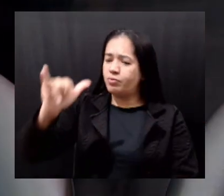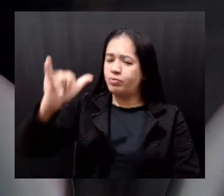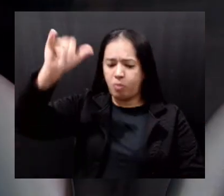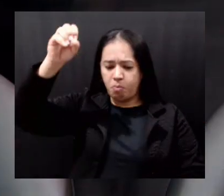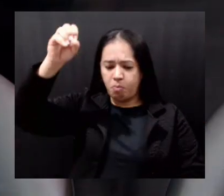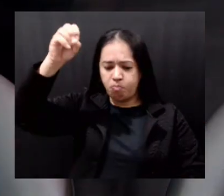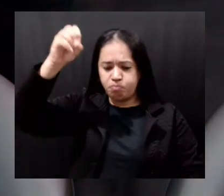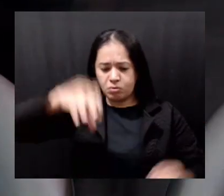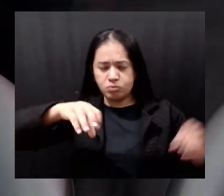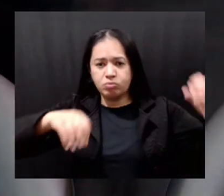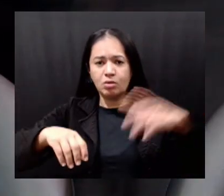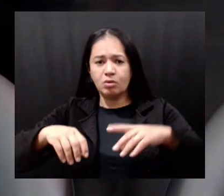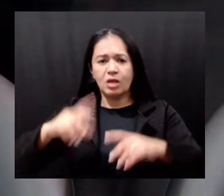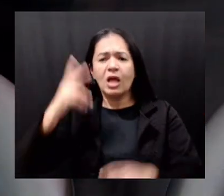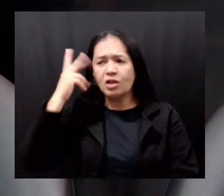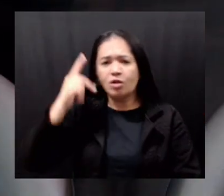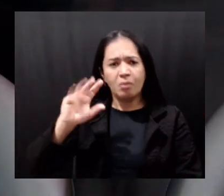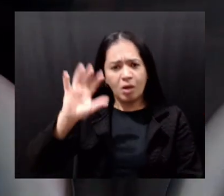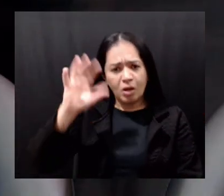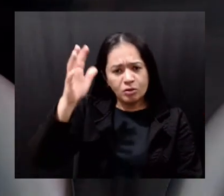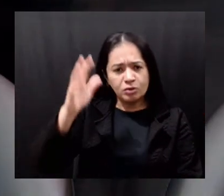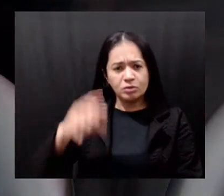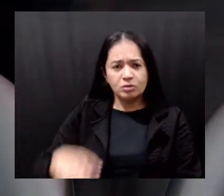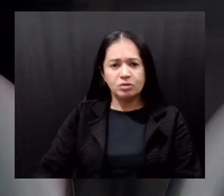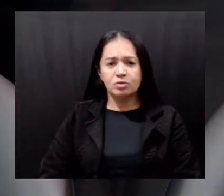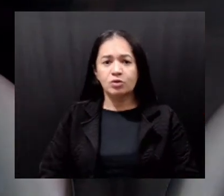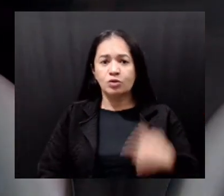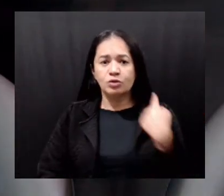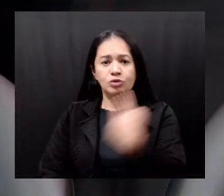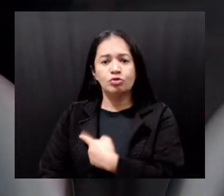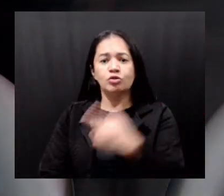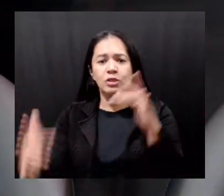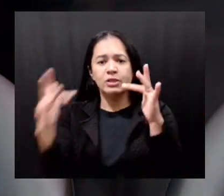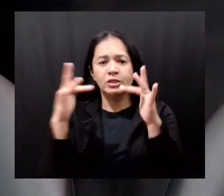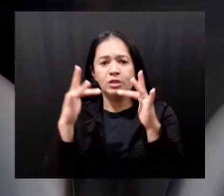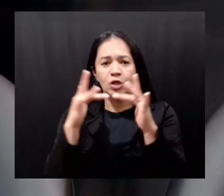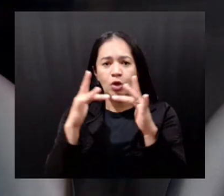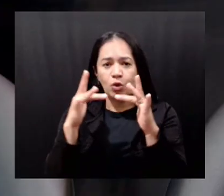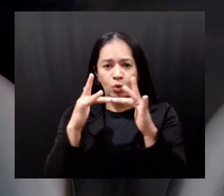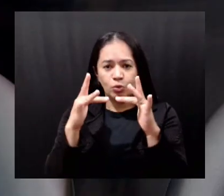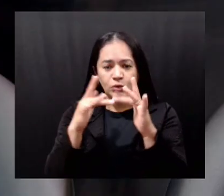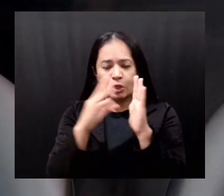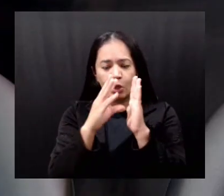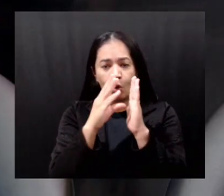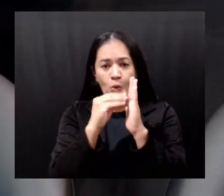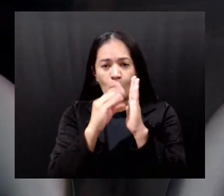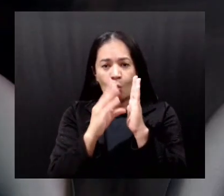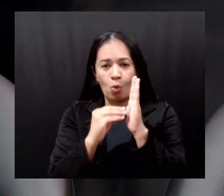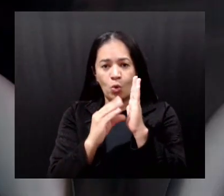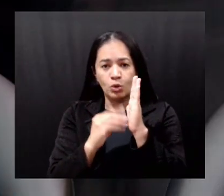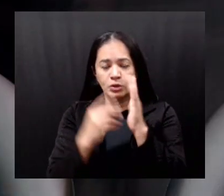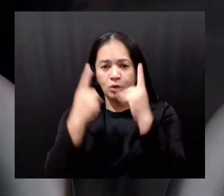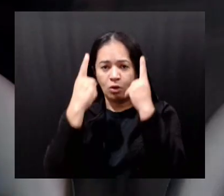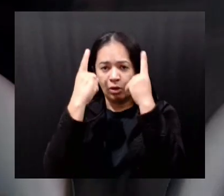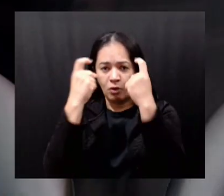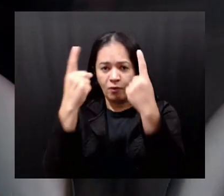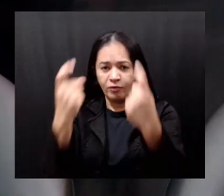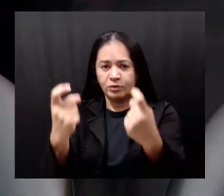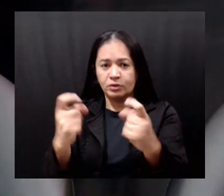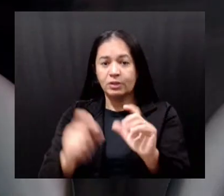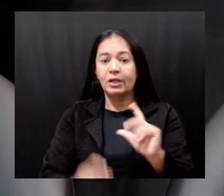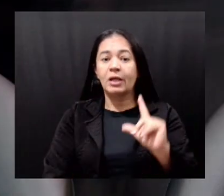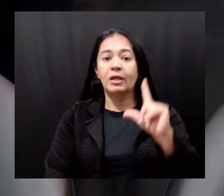então entramos em contato com conteúdo violento, né, existe uma liberação do